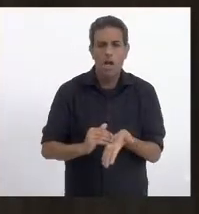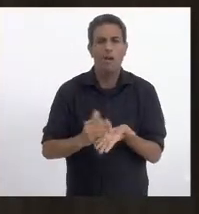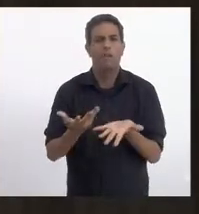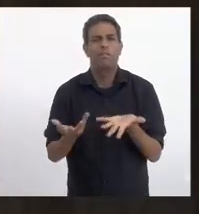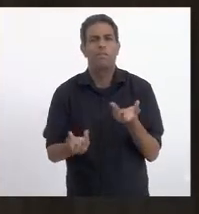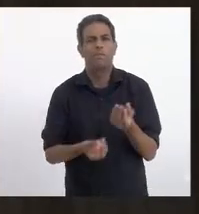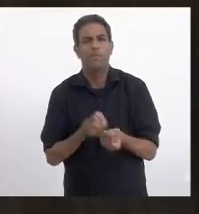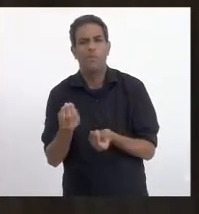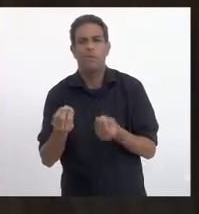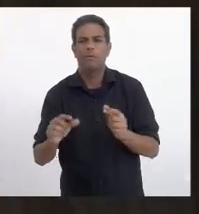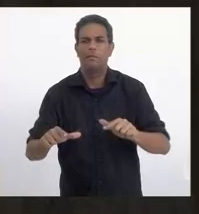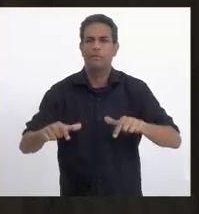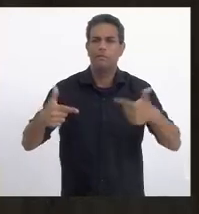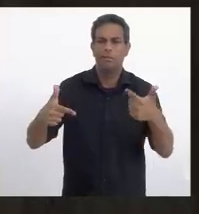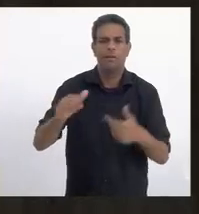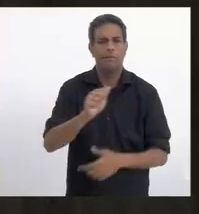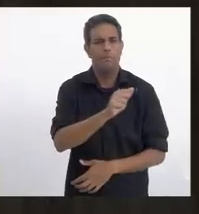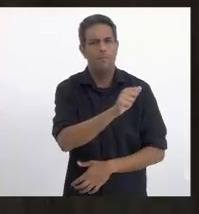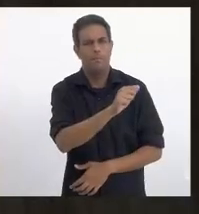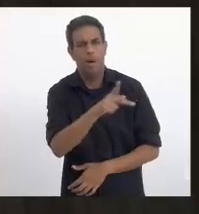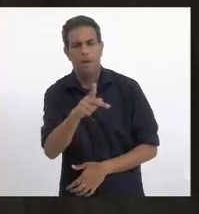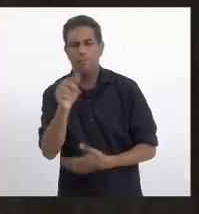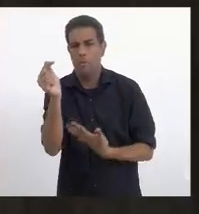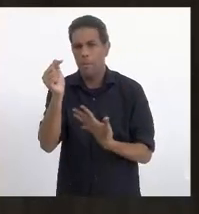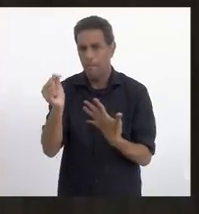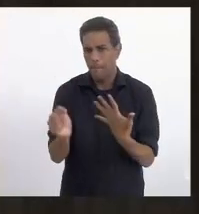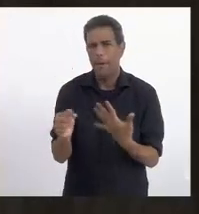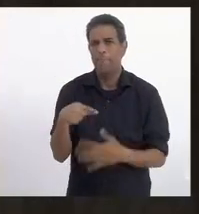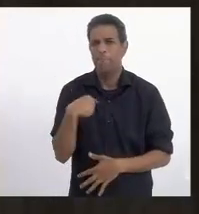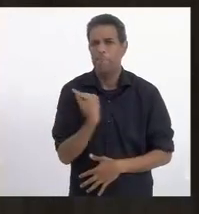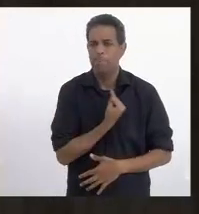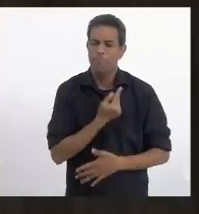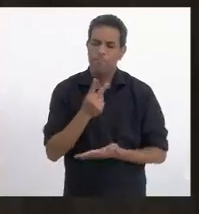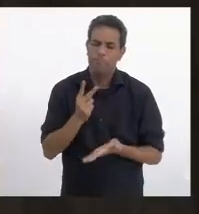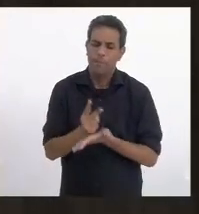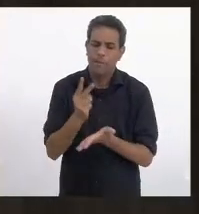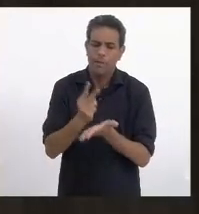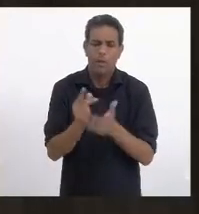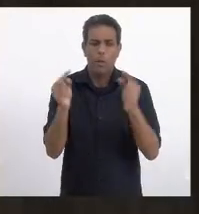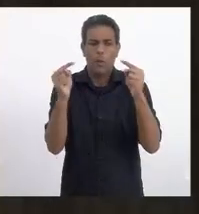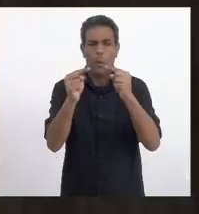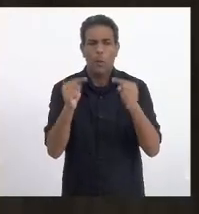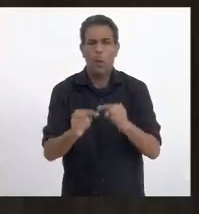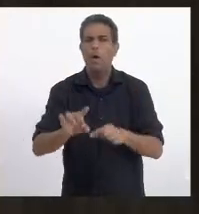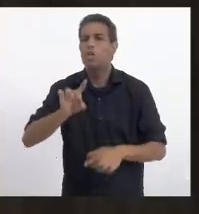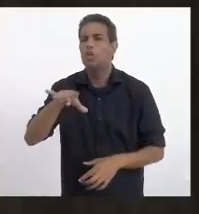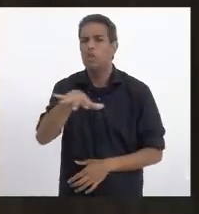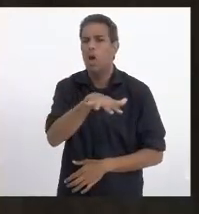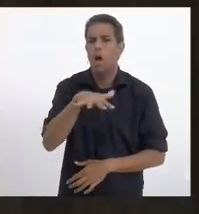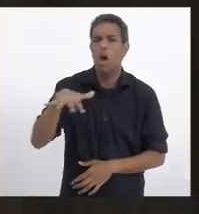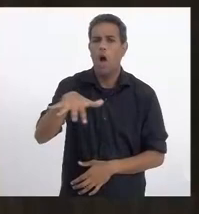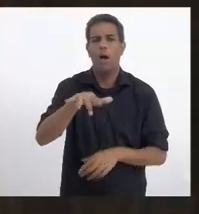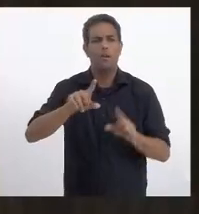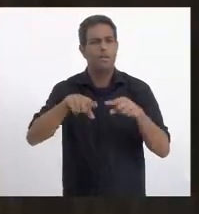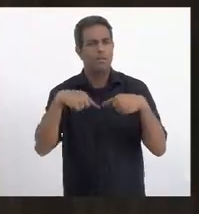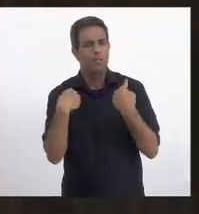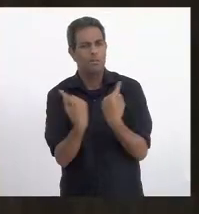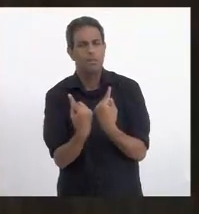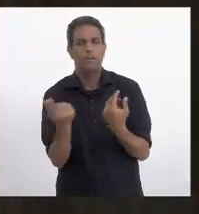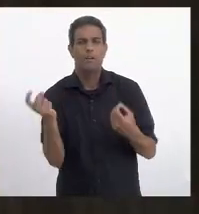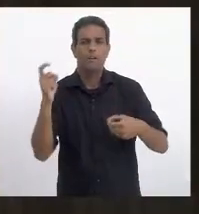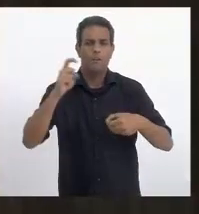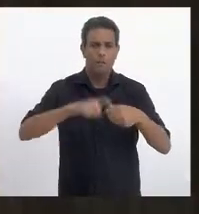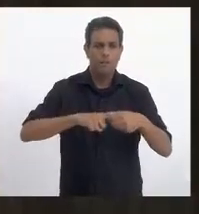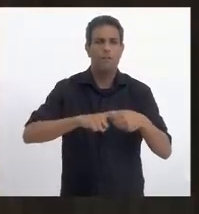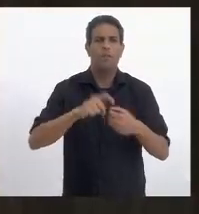alívio de inativos pensionistas e os ativos que sejam acatado não só emendando para